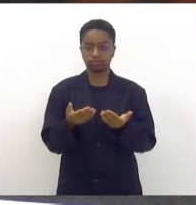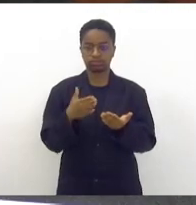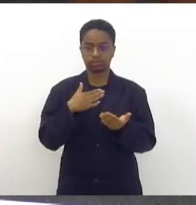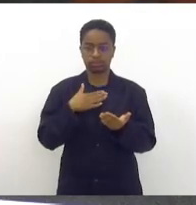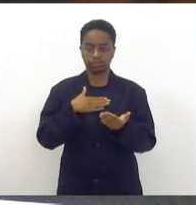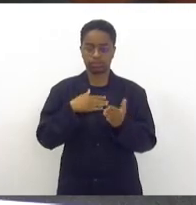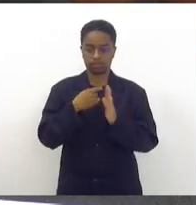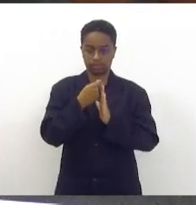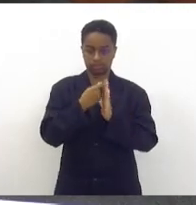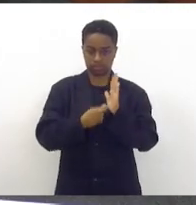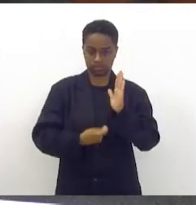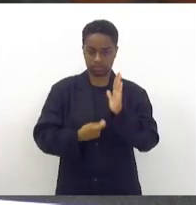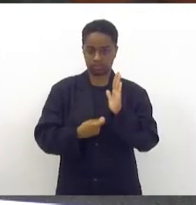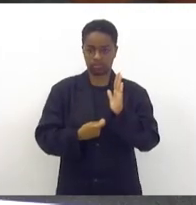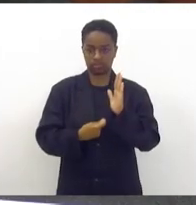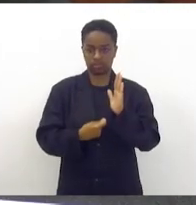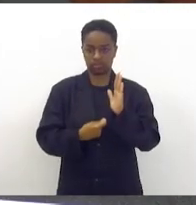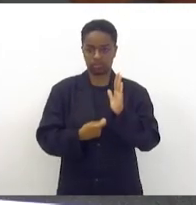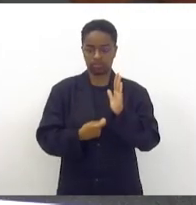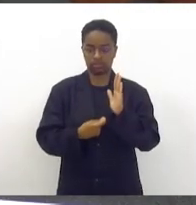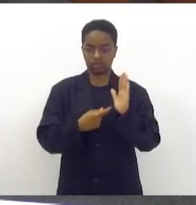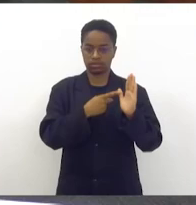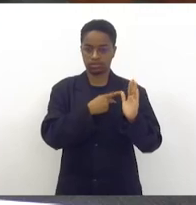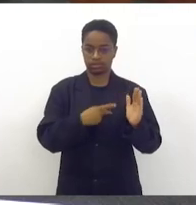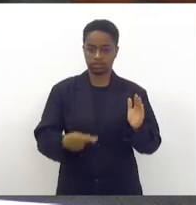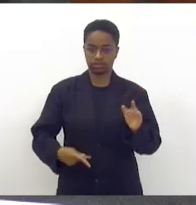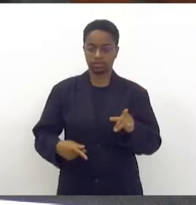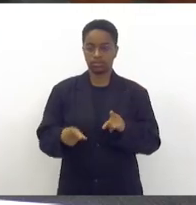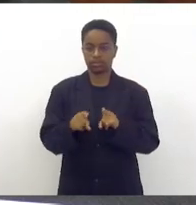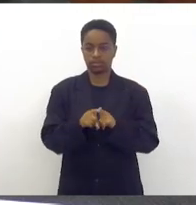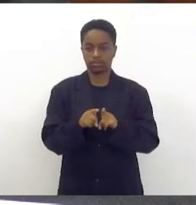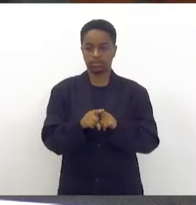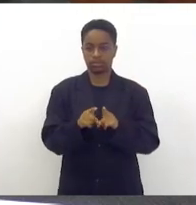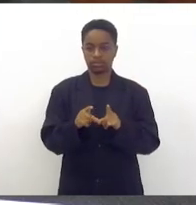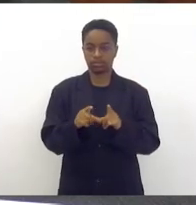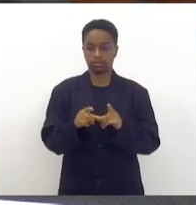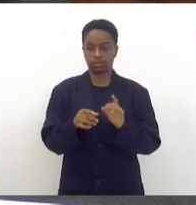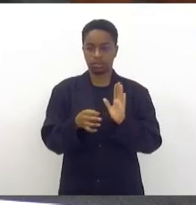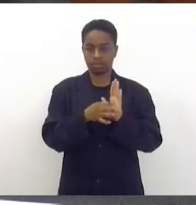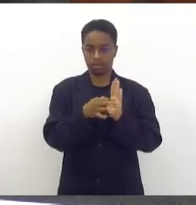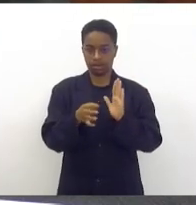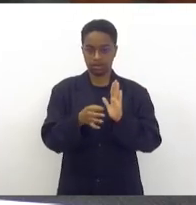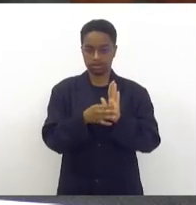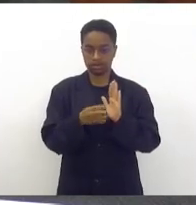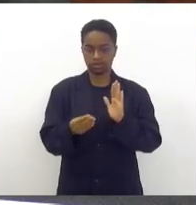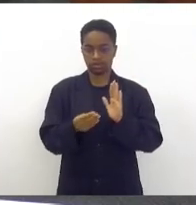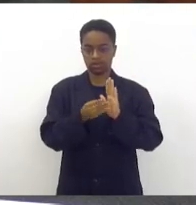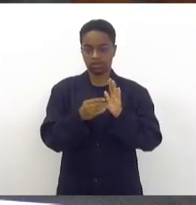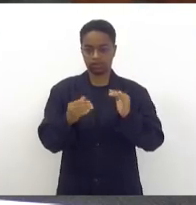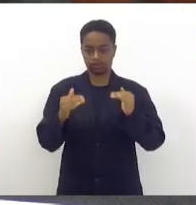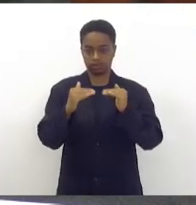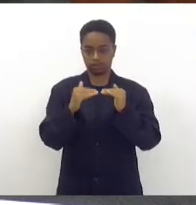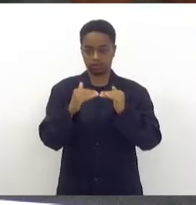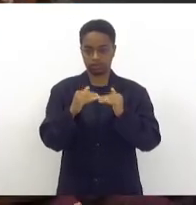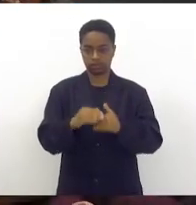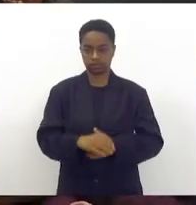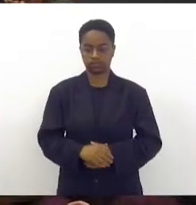própria relatoria da presidência, e no mérito, o parecer é favorável, apenas